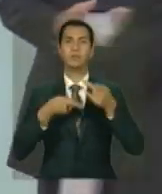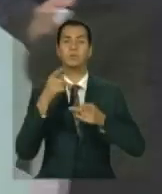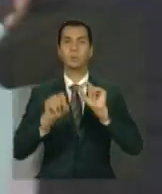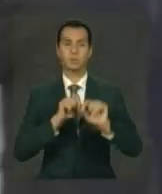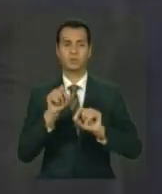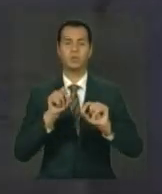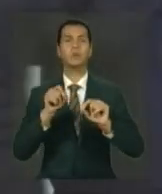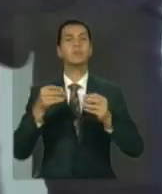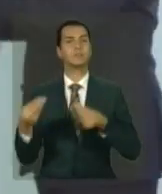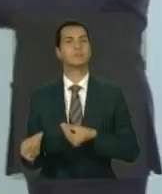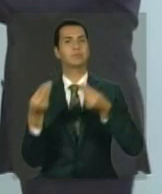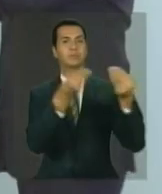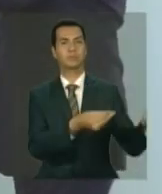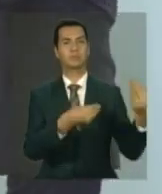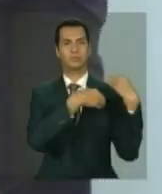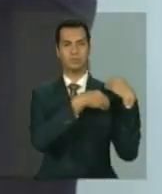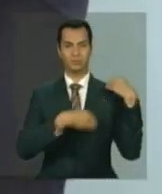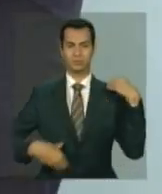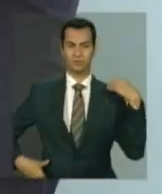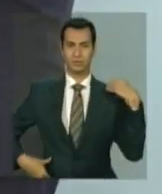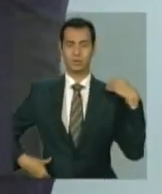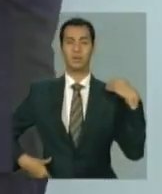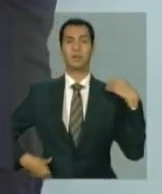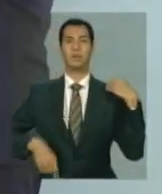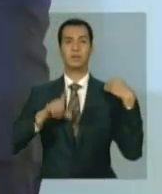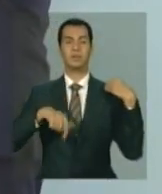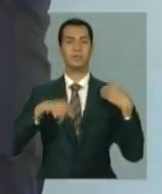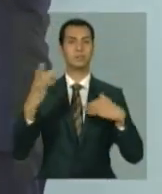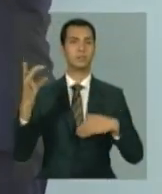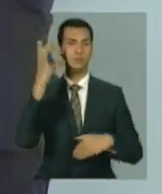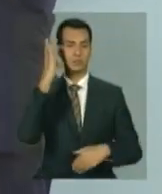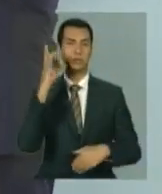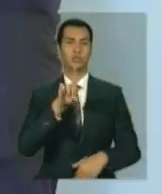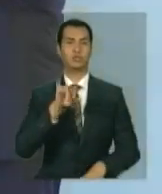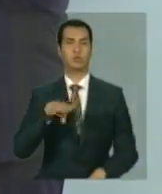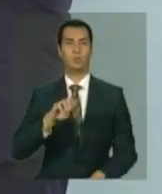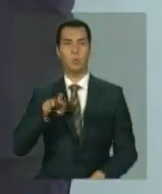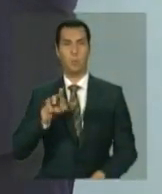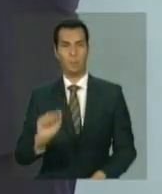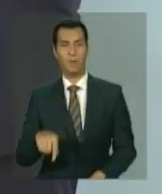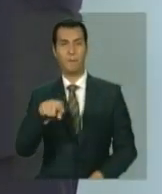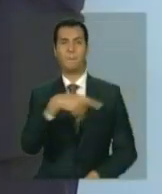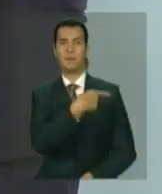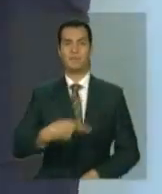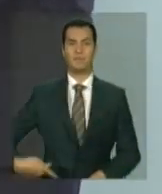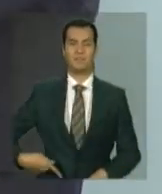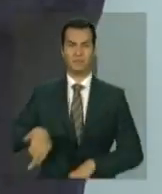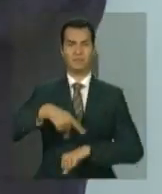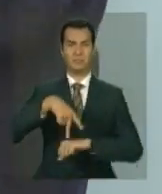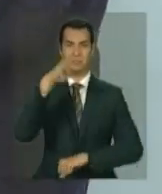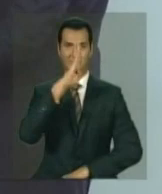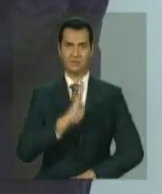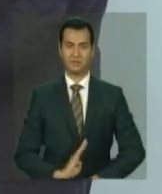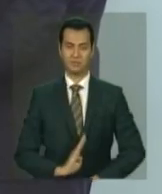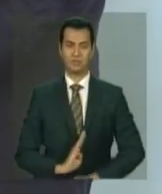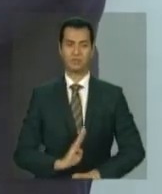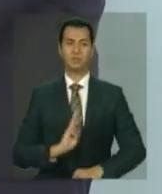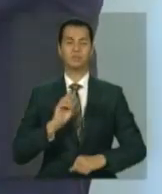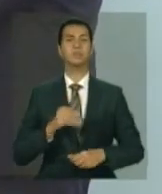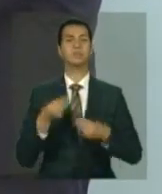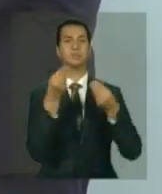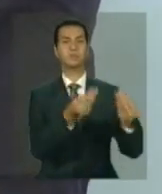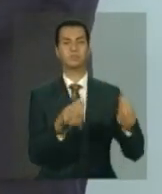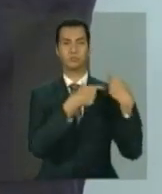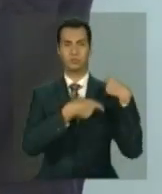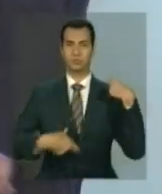Sua Excelência Senhora Dilma Vanna Rousseff, Presidente da República Federativa do Brasil, com a ordem de estar a